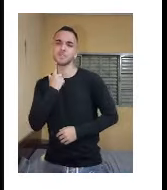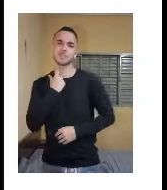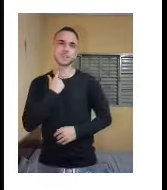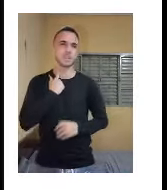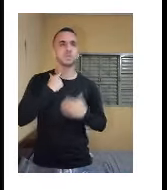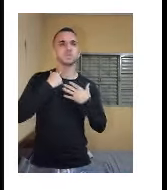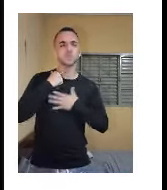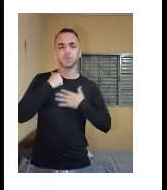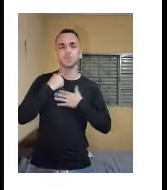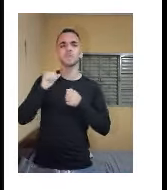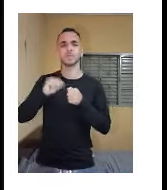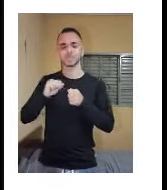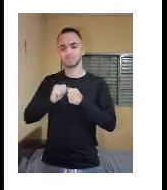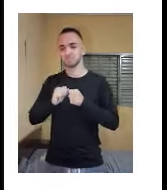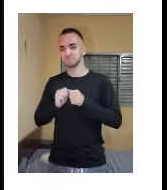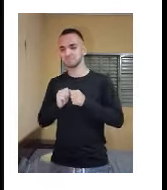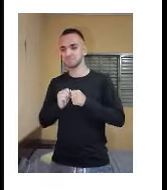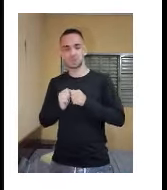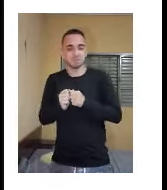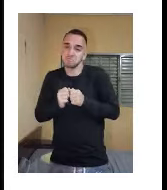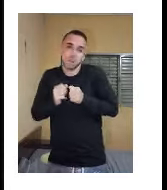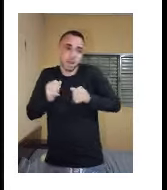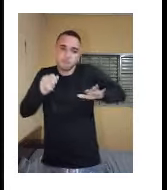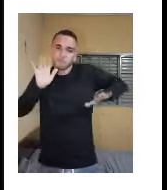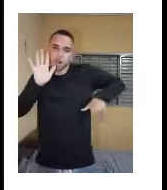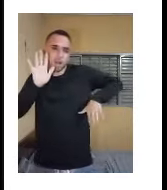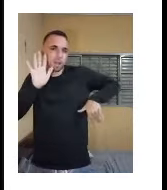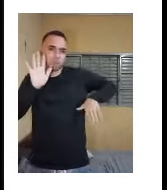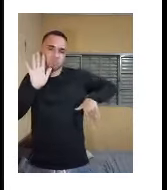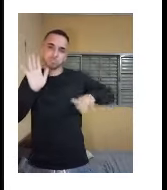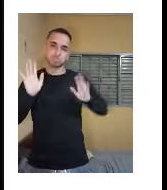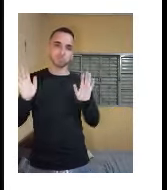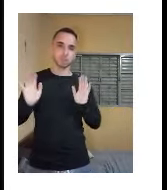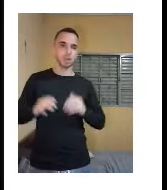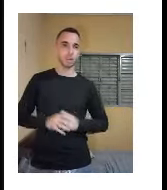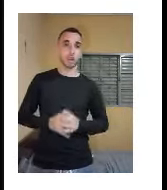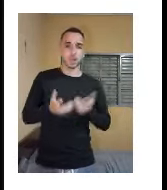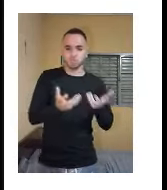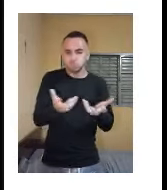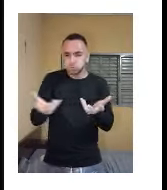Ir na praia, ir no campo,